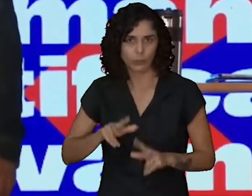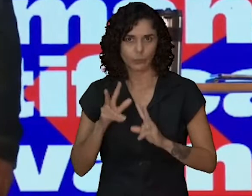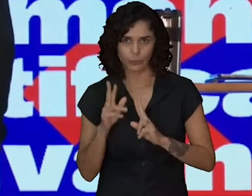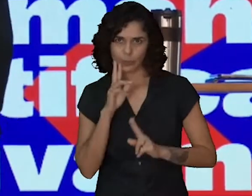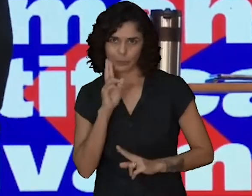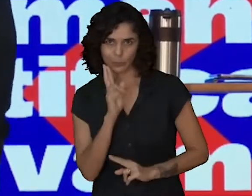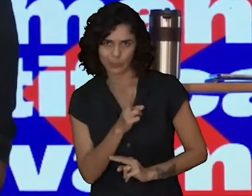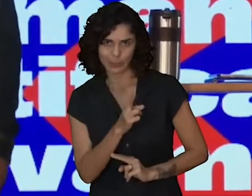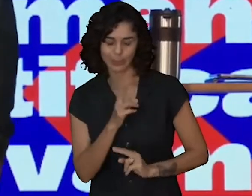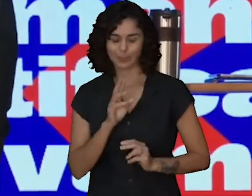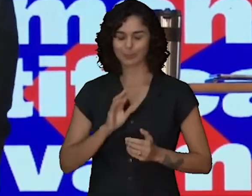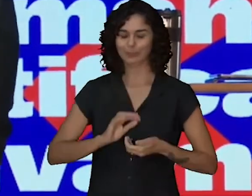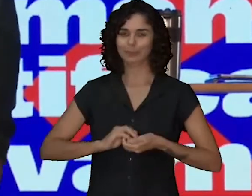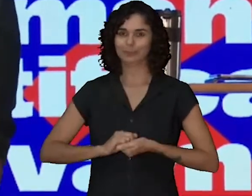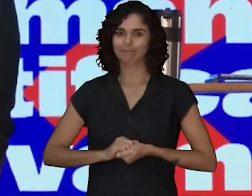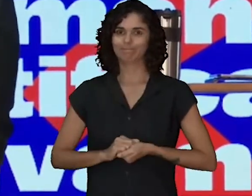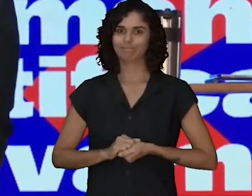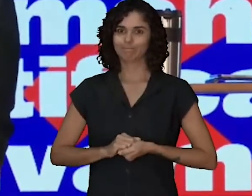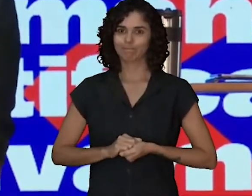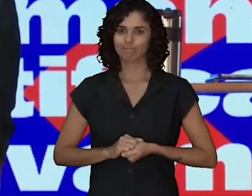vocês.